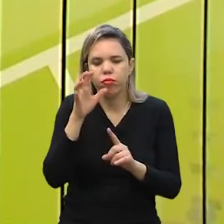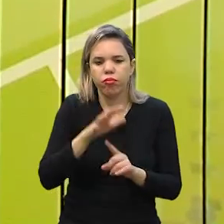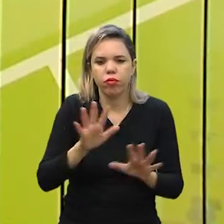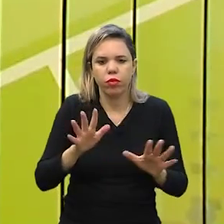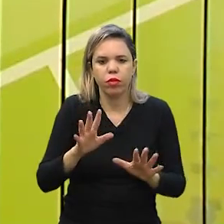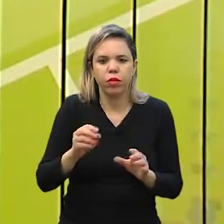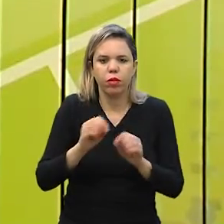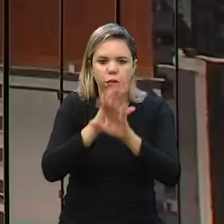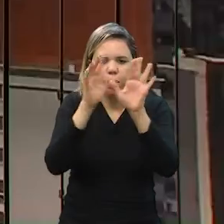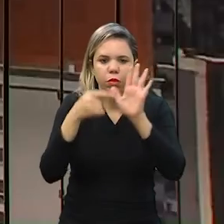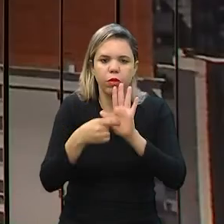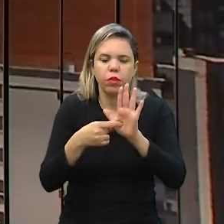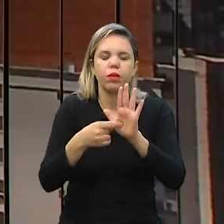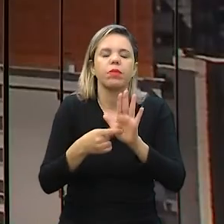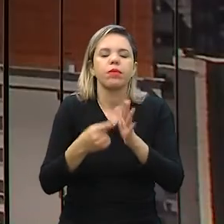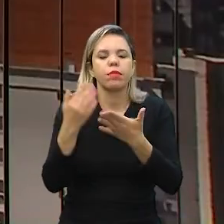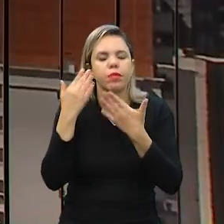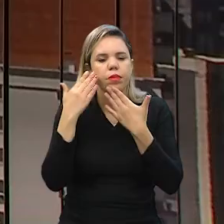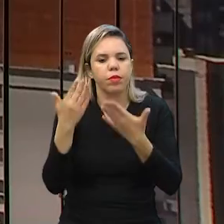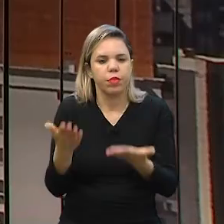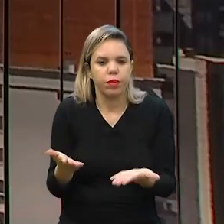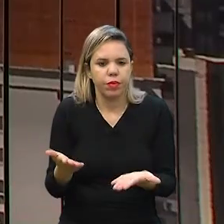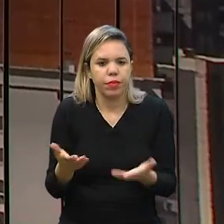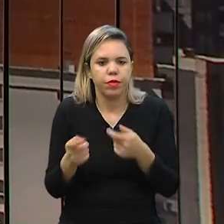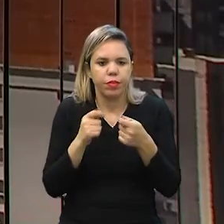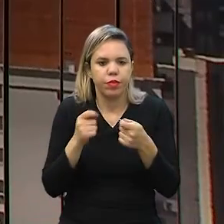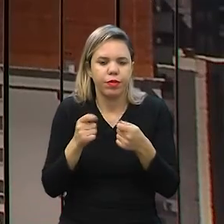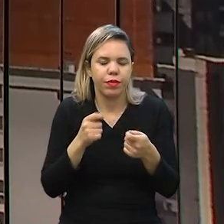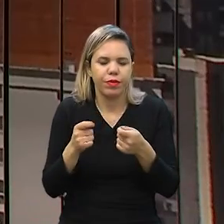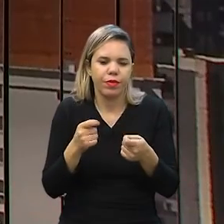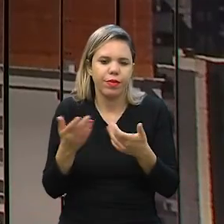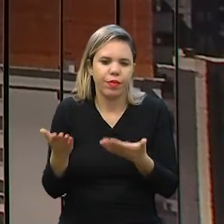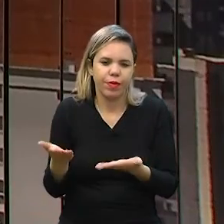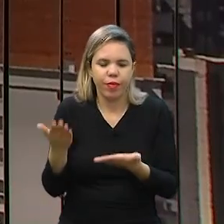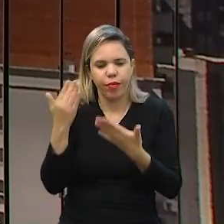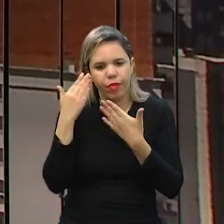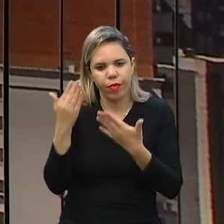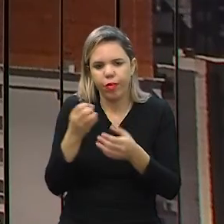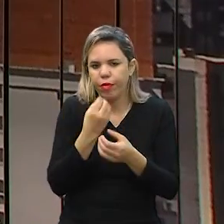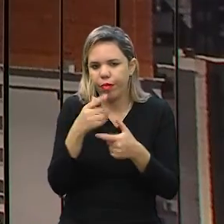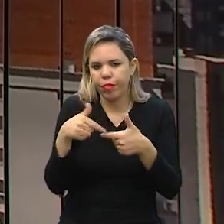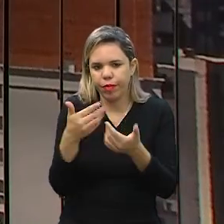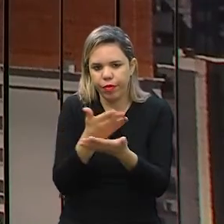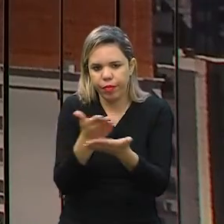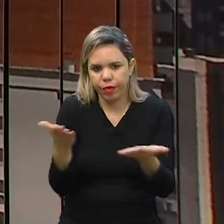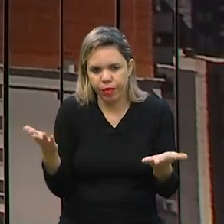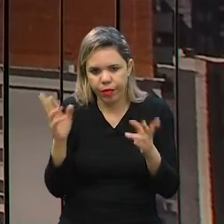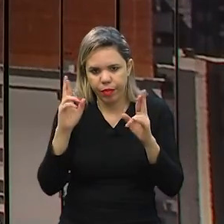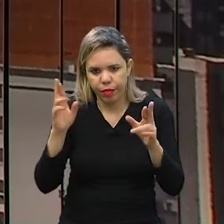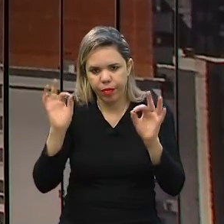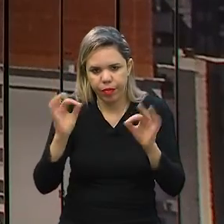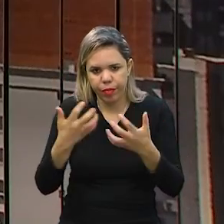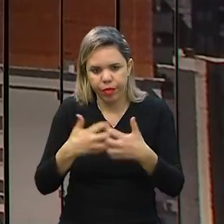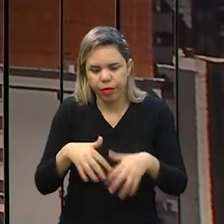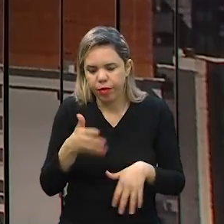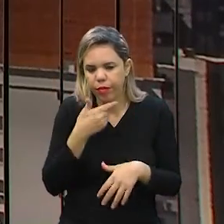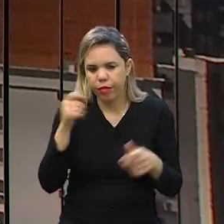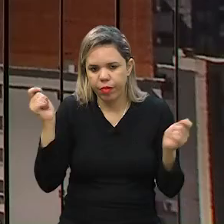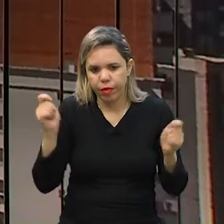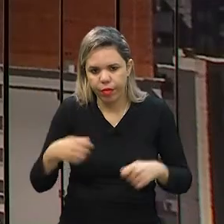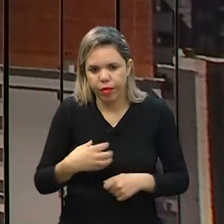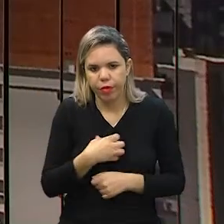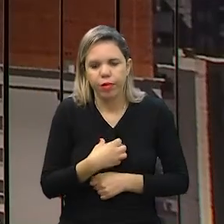luz do conhecimento. Helena, muito obrigada pela sua entrevista. Eu que agradeço. Um ótimo trabalho para vocês. Espero que tudo se resolva da melhor